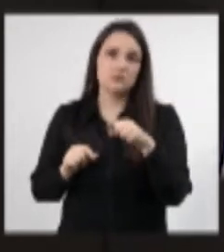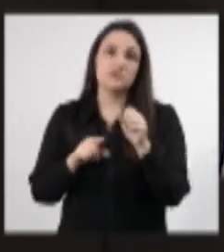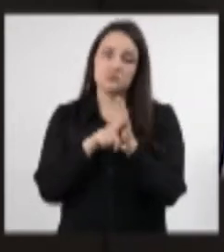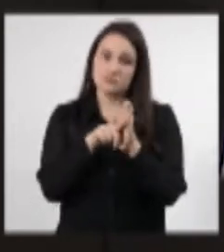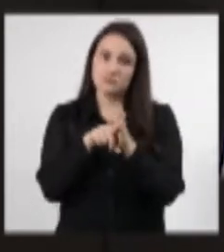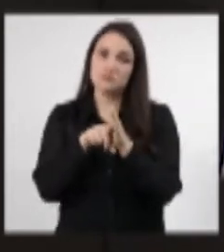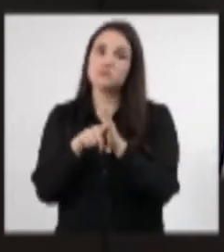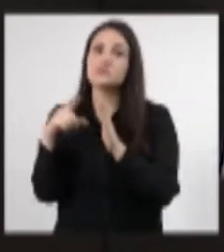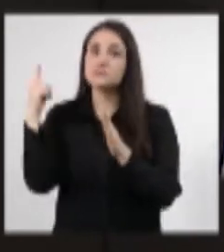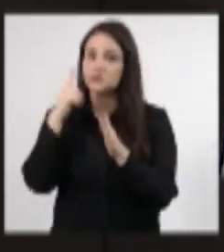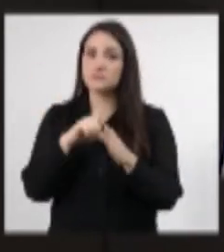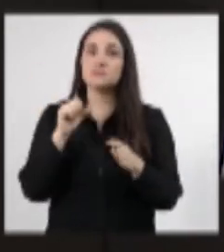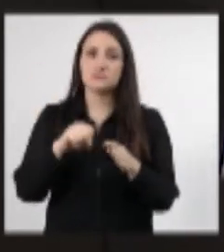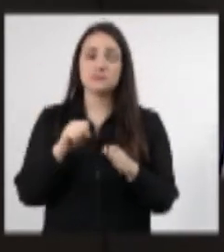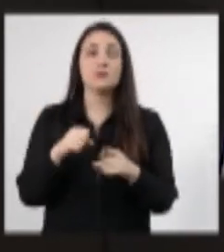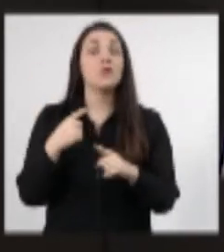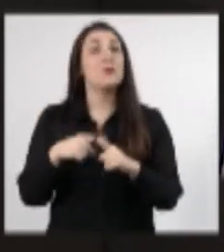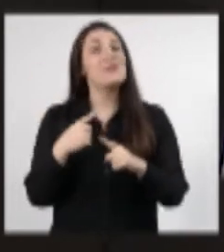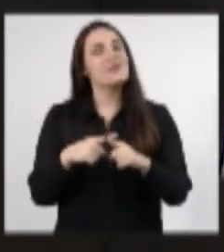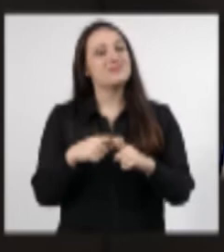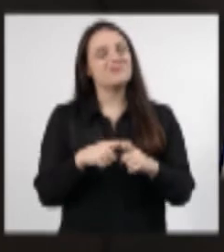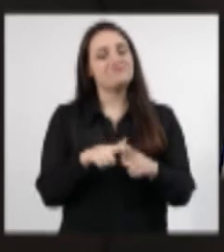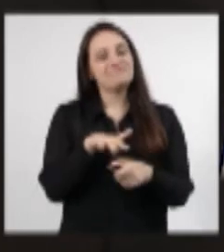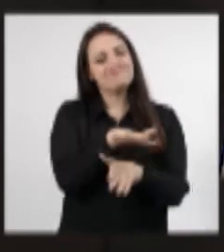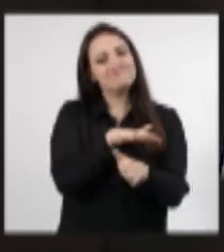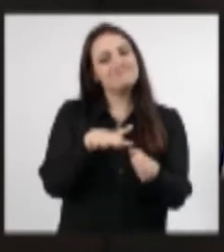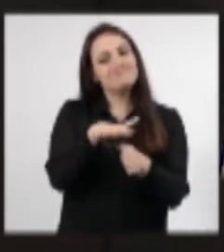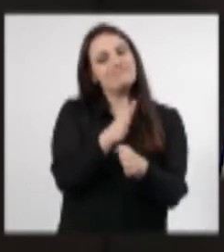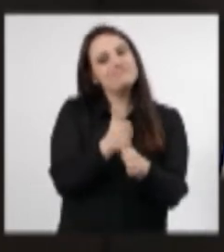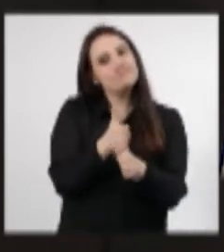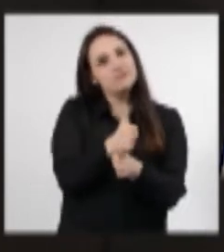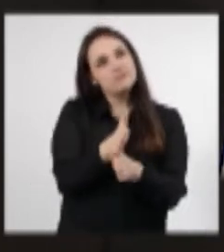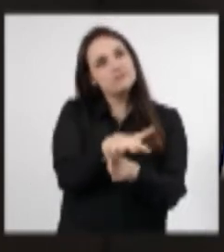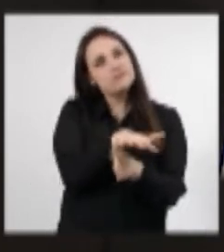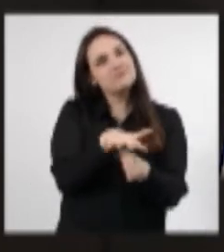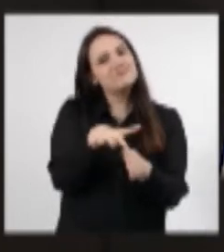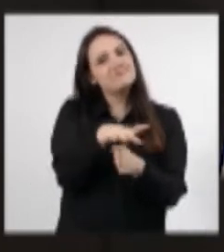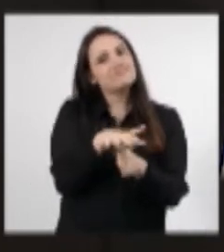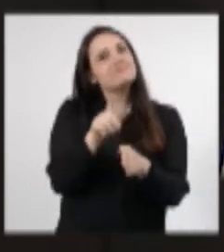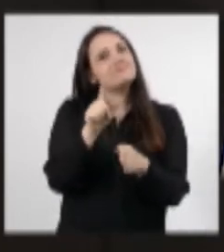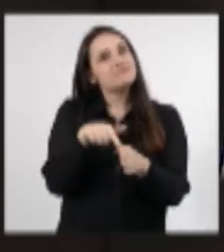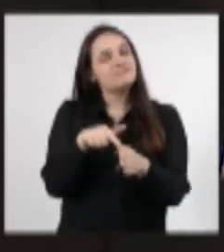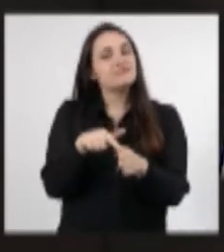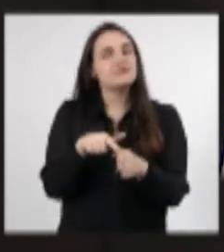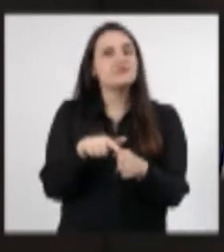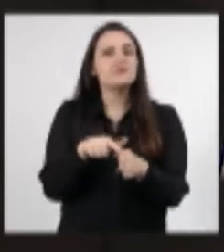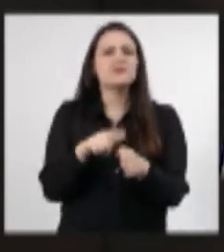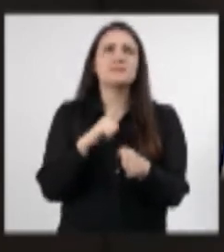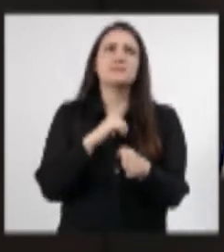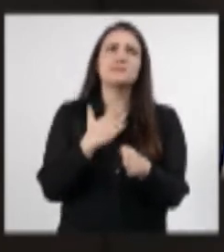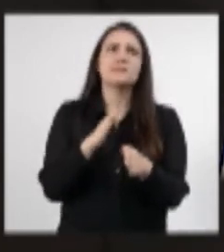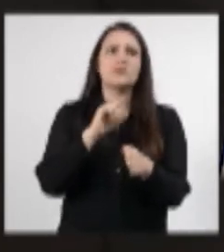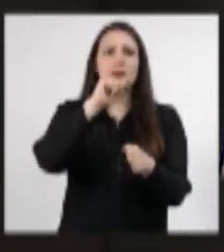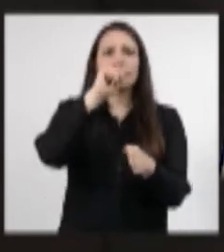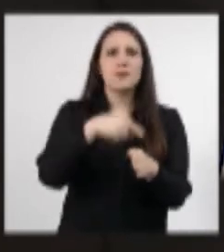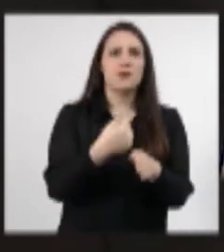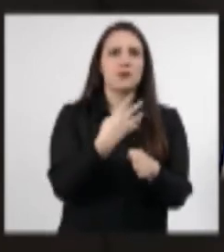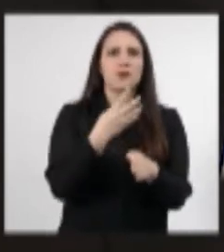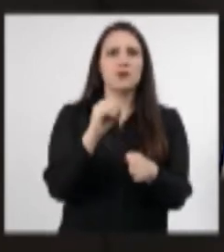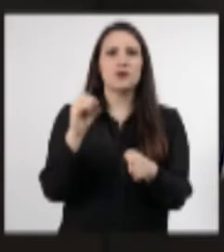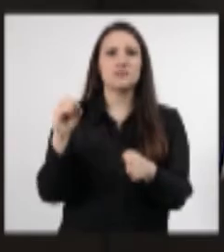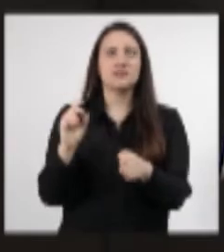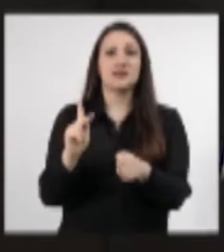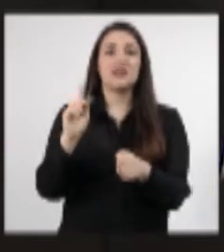segura. Ela, por sua característica, pelo estado, a sua posição geográfica, em que temos cerca